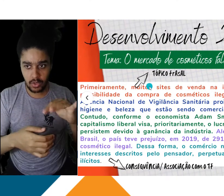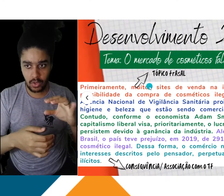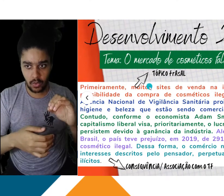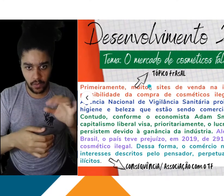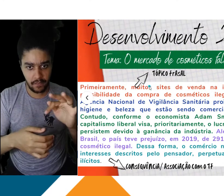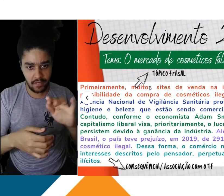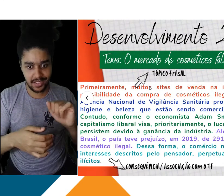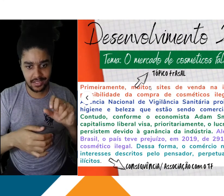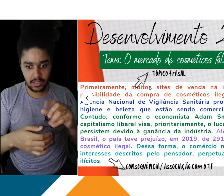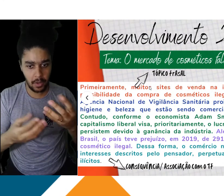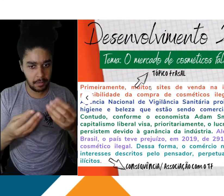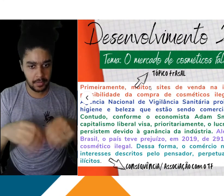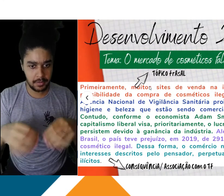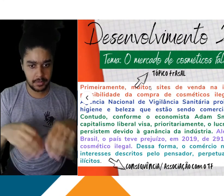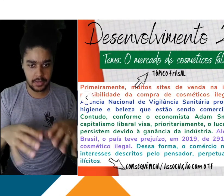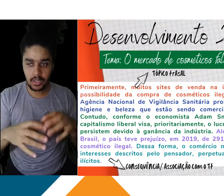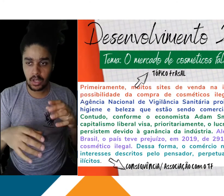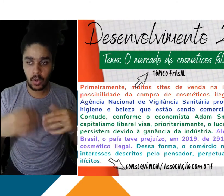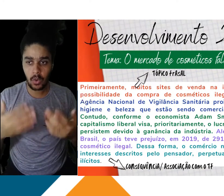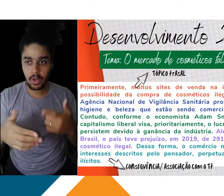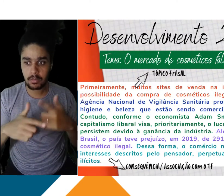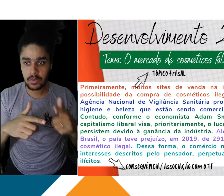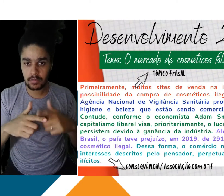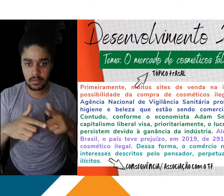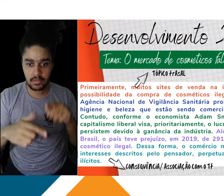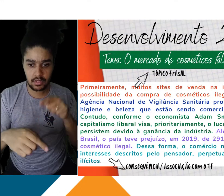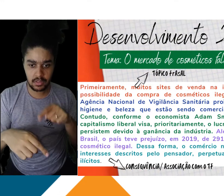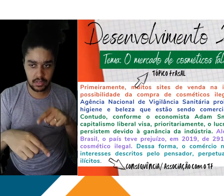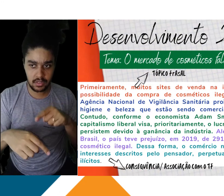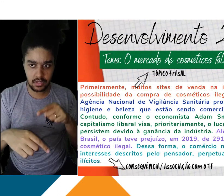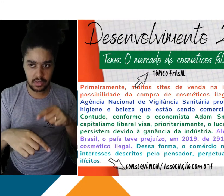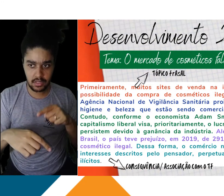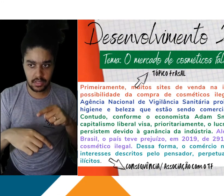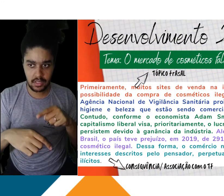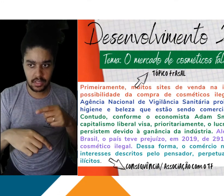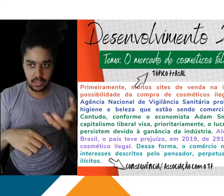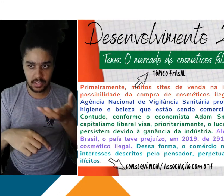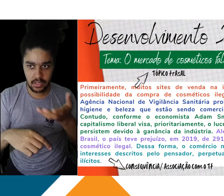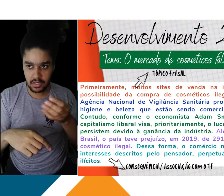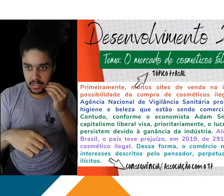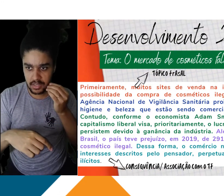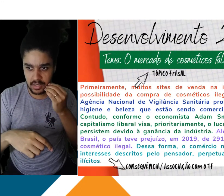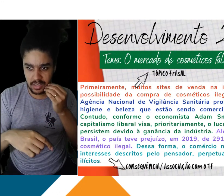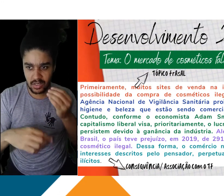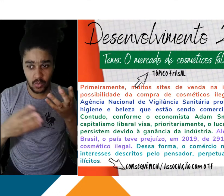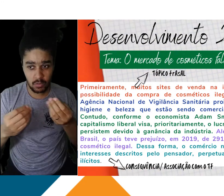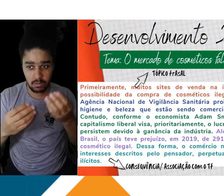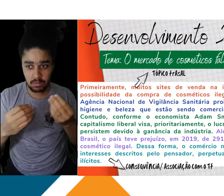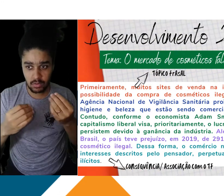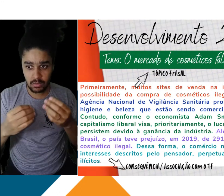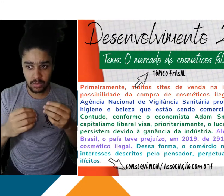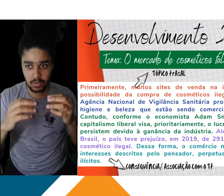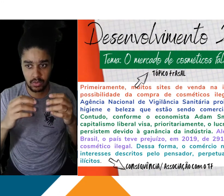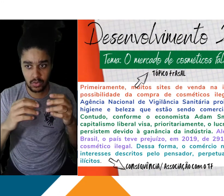tópico frasal, meio perdido aqui no final. Então, qual foi o problema aqui da minha associação? O meu candidato ele quis tentar trazer